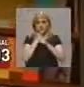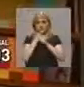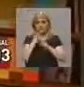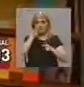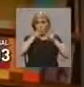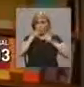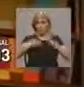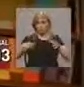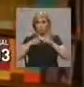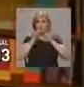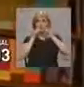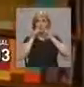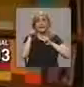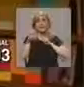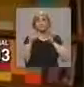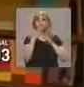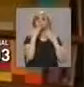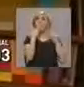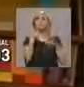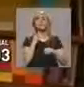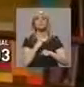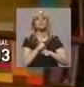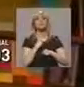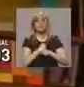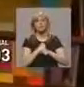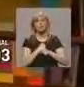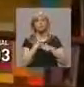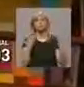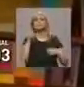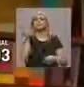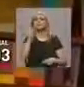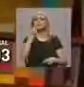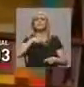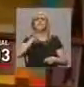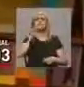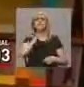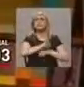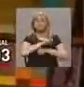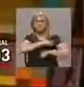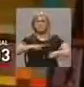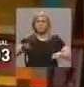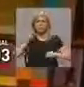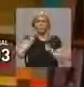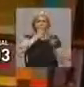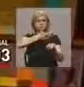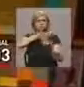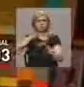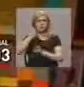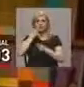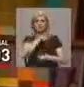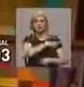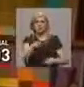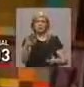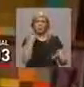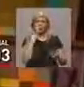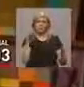da Câmara Municipal para pedirem trabalho e a GNR lá das varandas dispara sobre a multidão. Está a ver